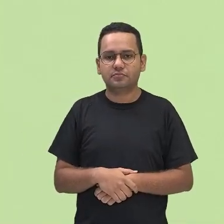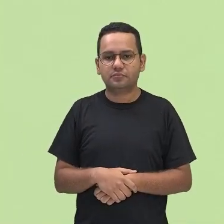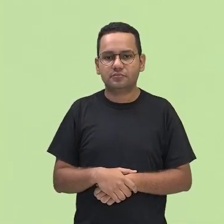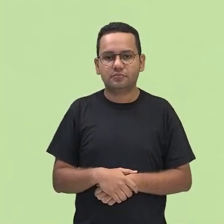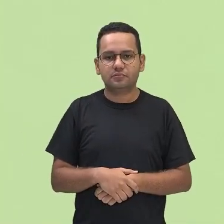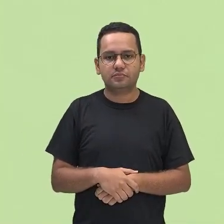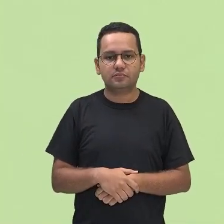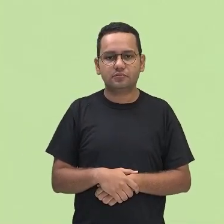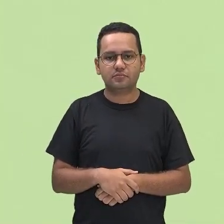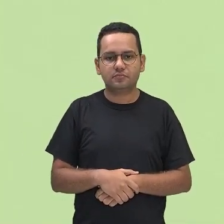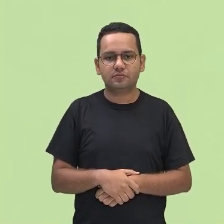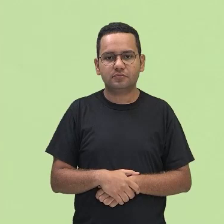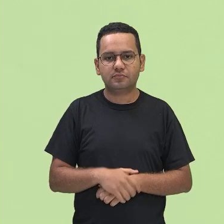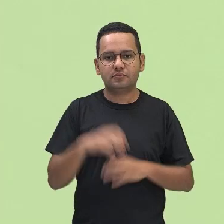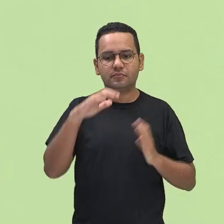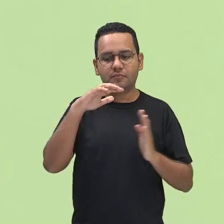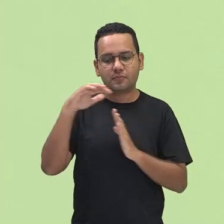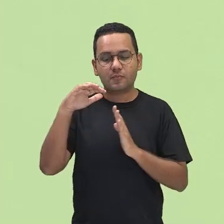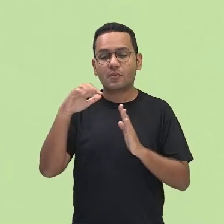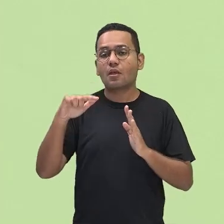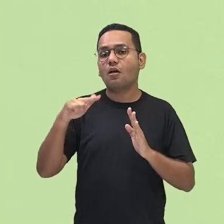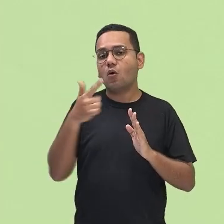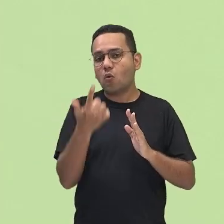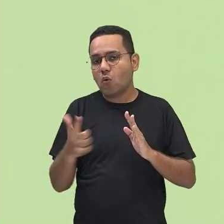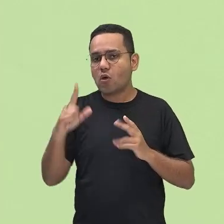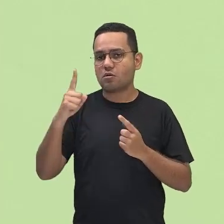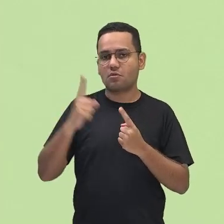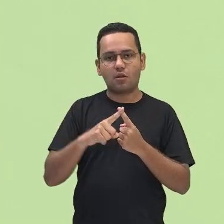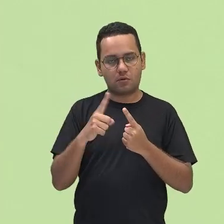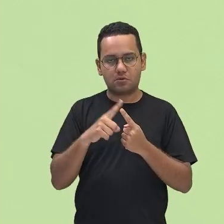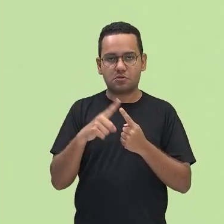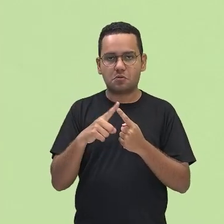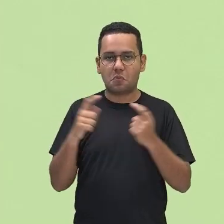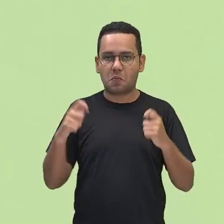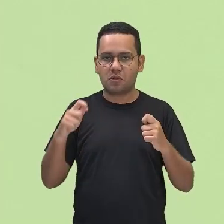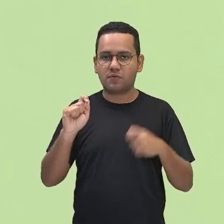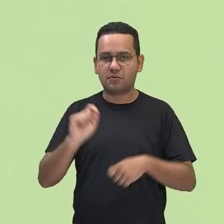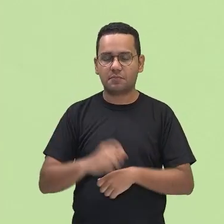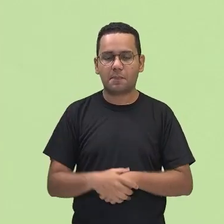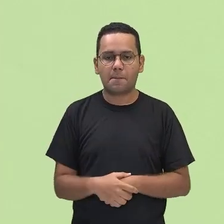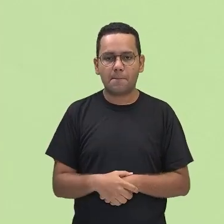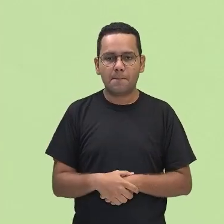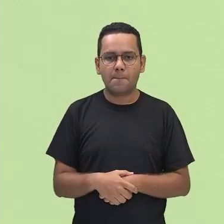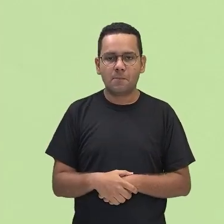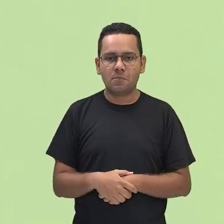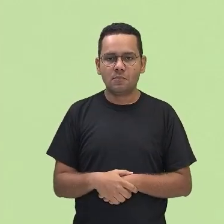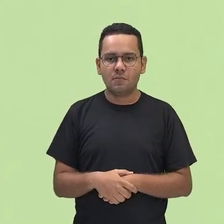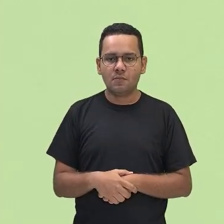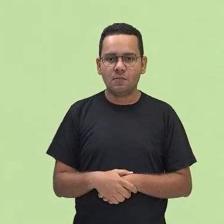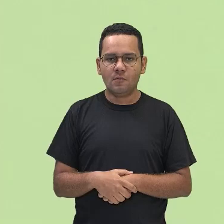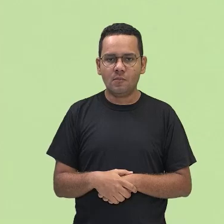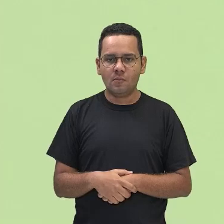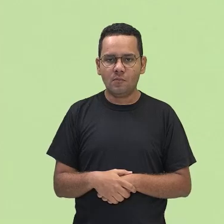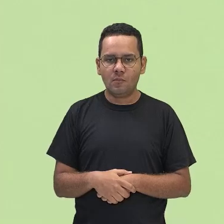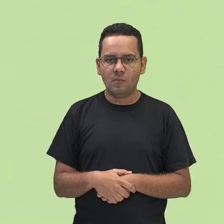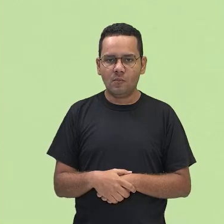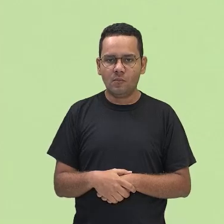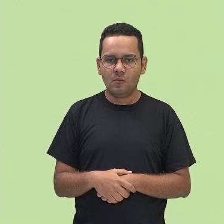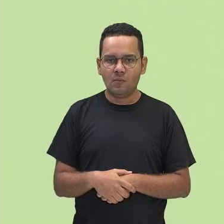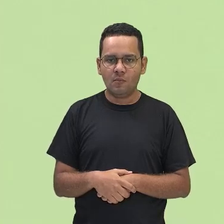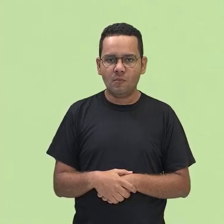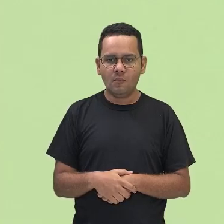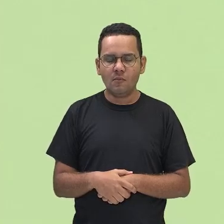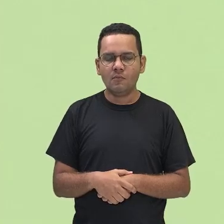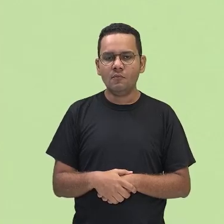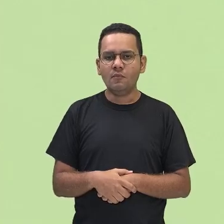outra característica, né, que a gente pode classificar aí os nossos genes. A gente pode classificar eles em heterozigotos